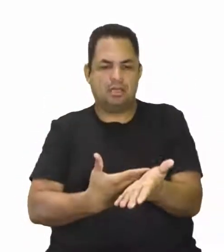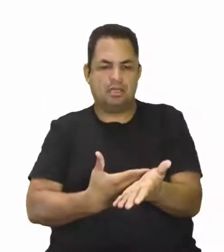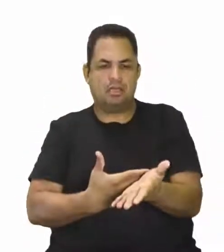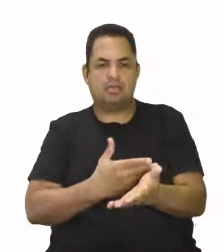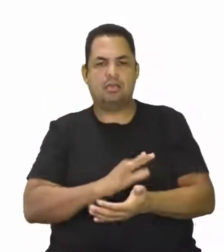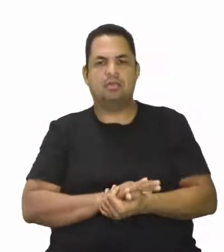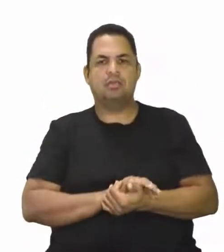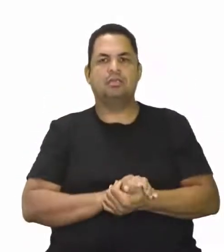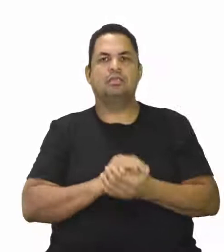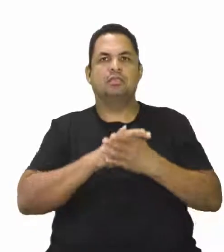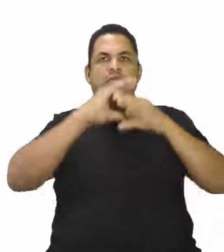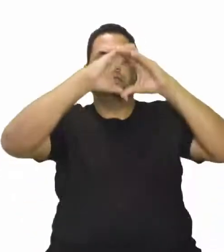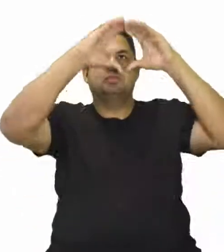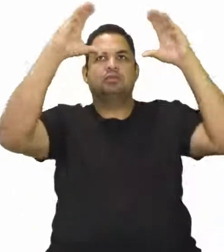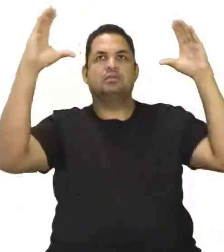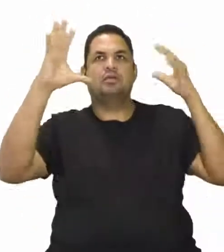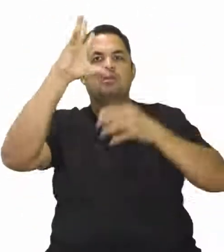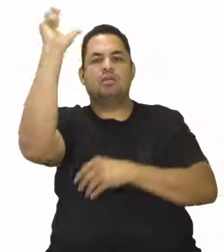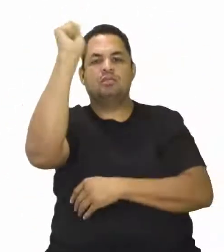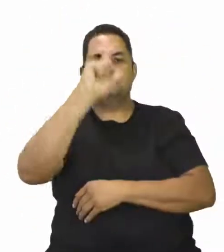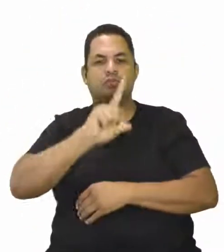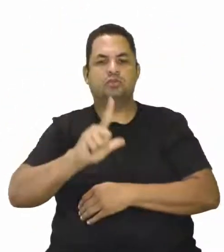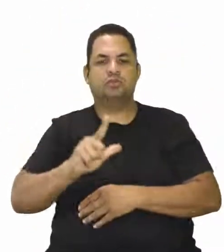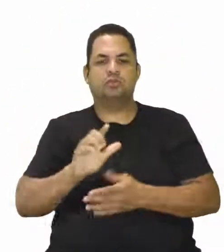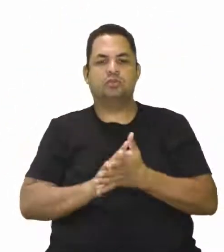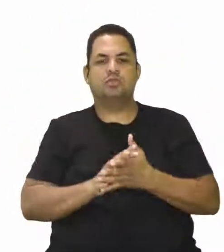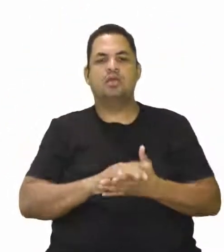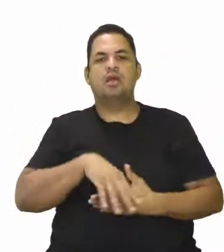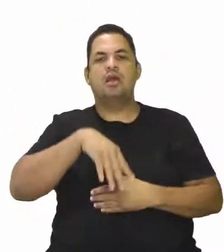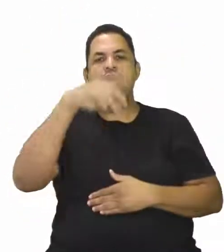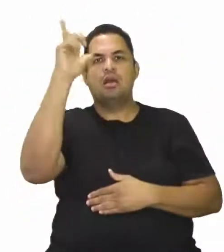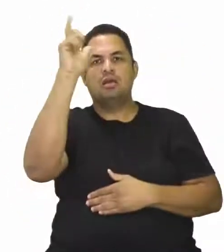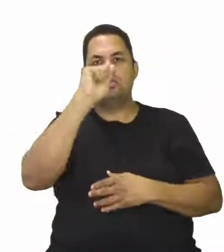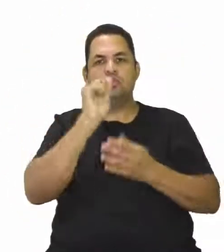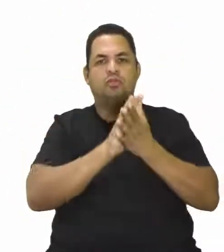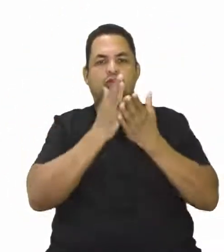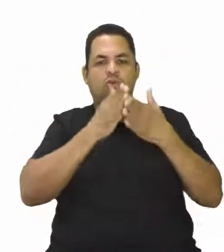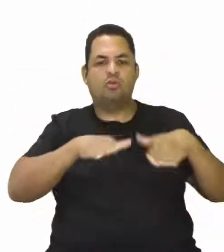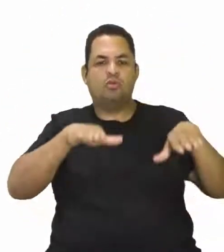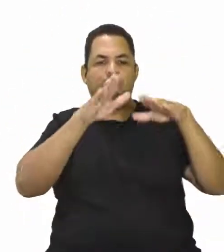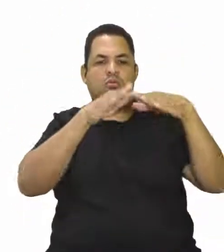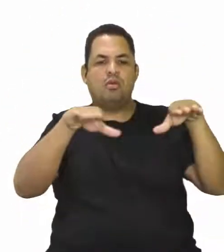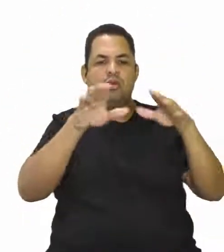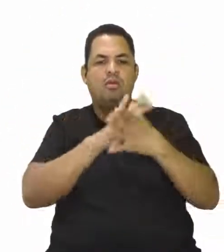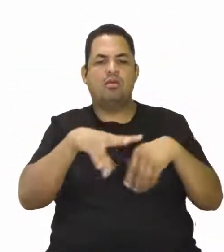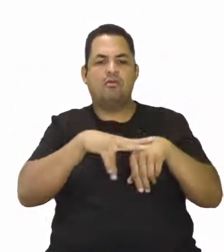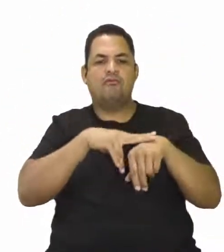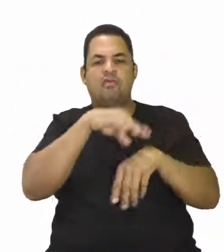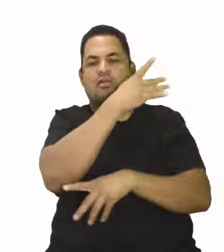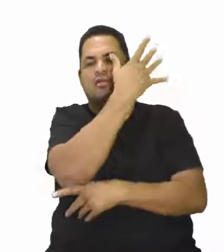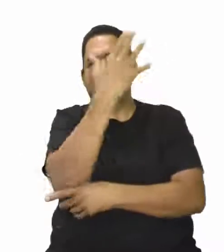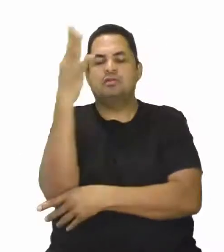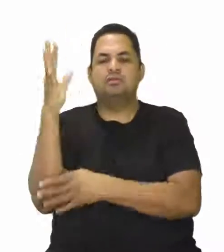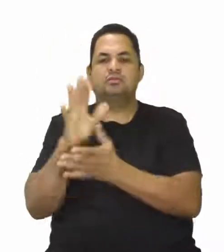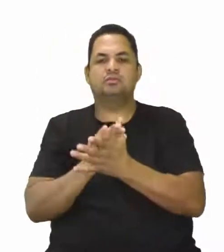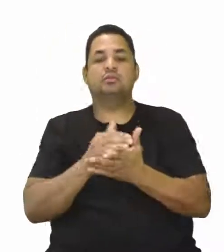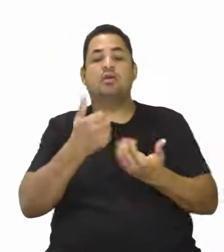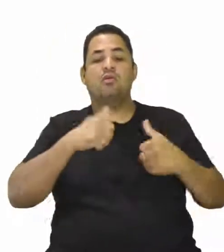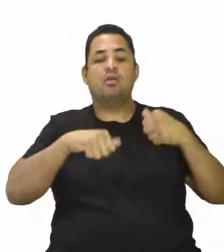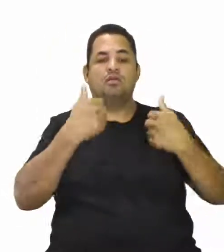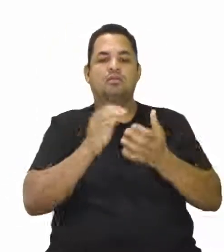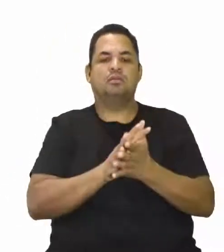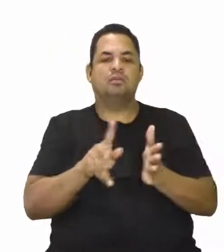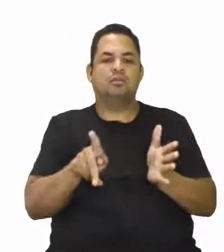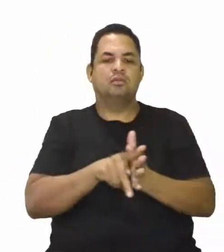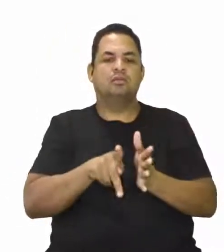Céu azul, azul do mar, verde da floresta, são qualidades próprias e